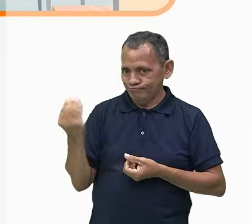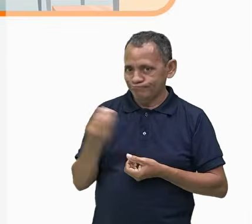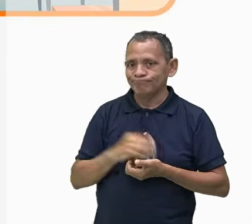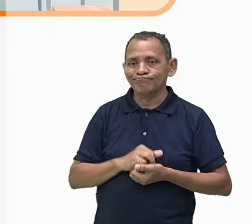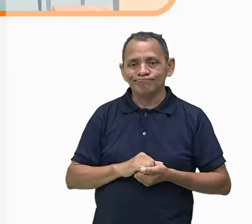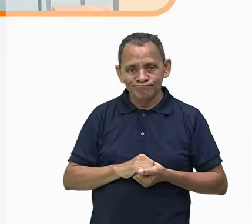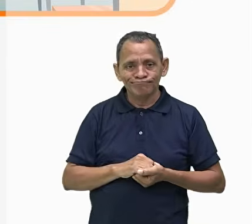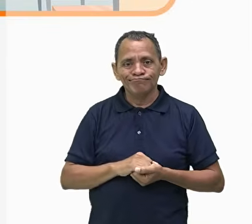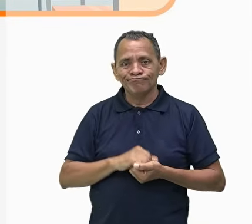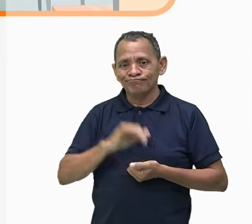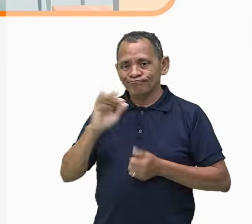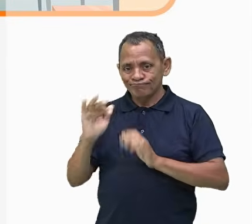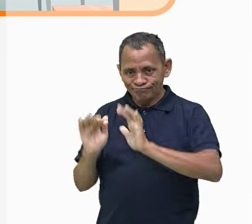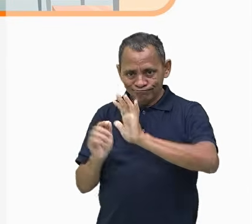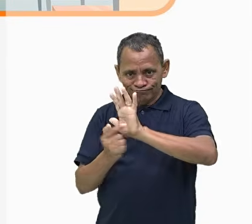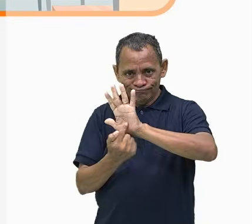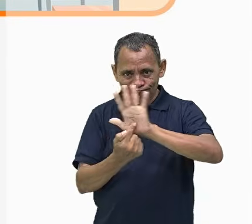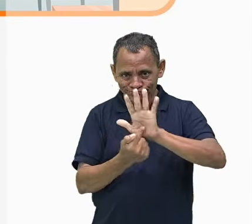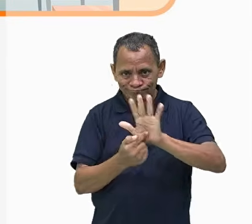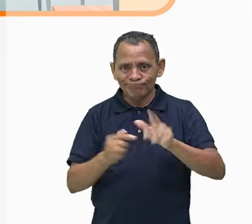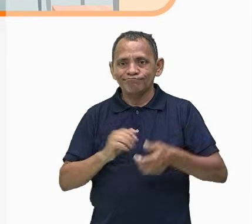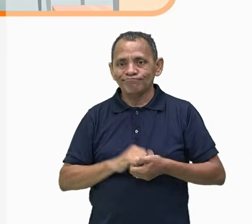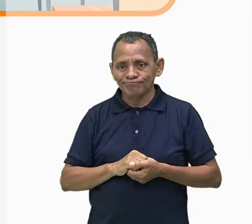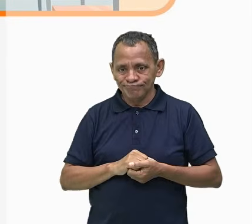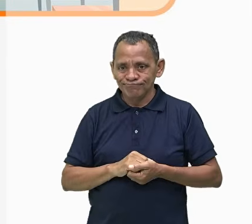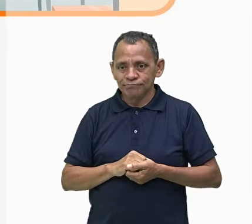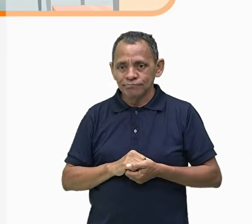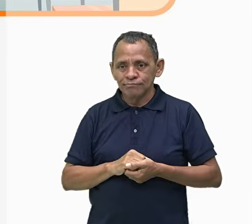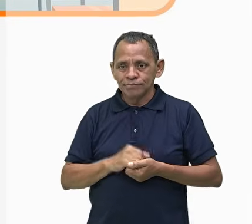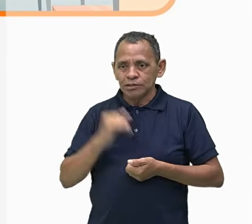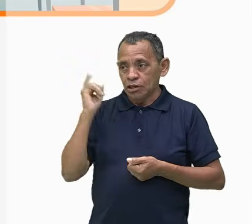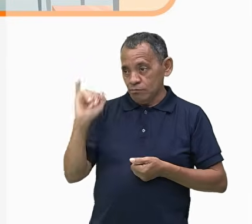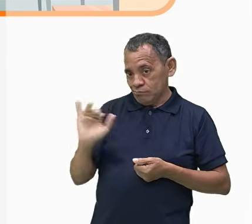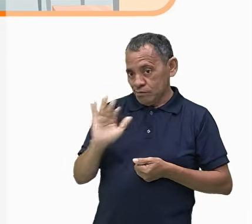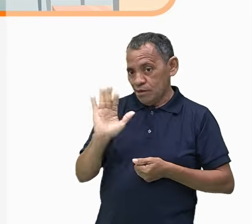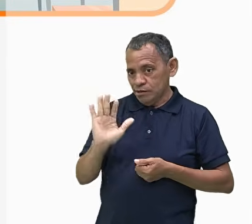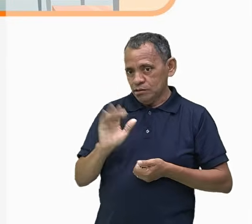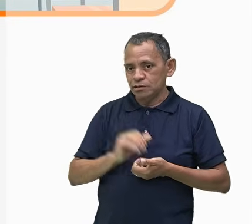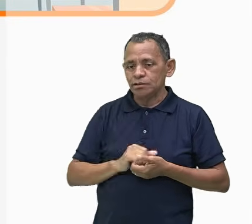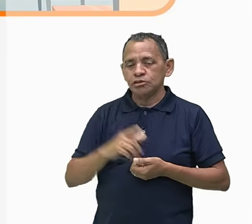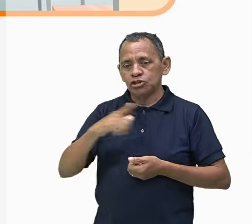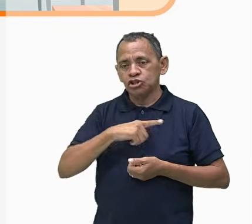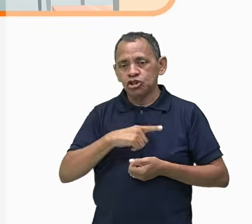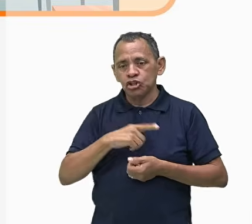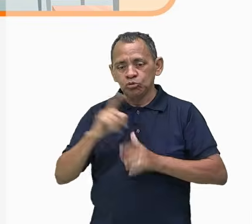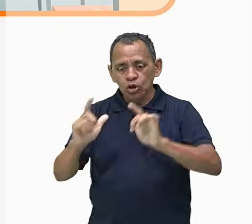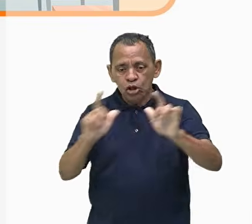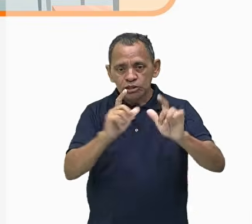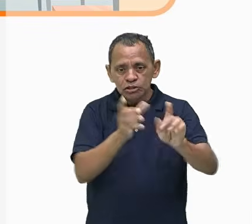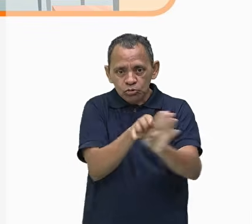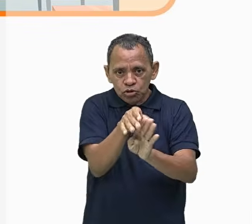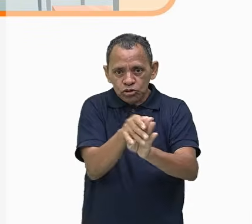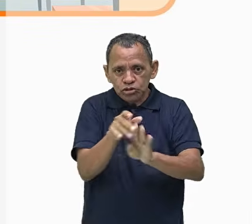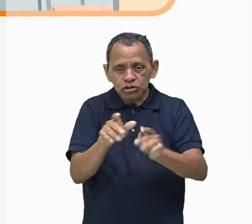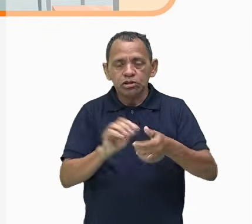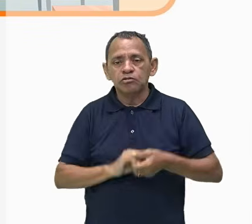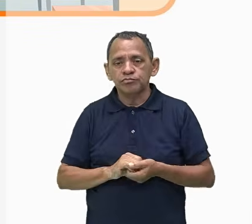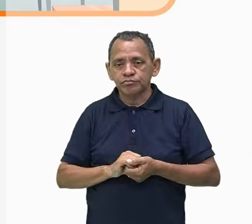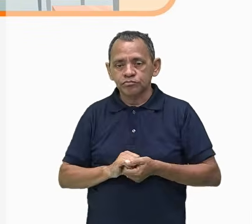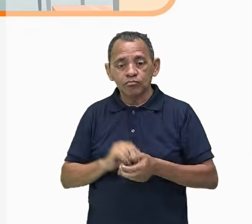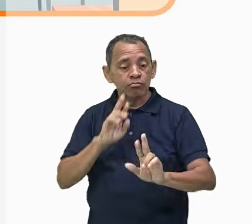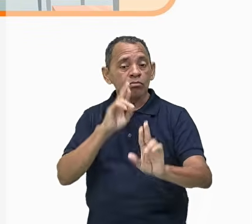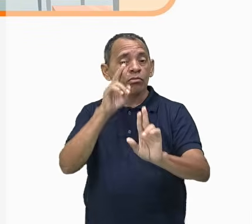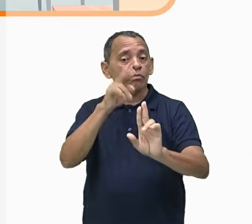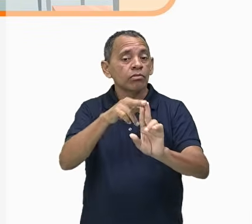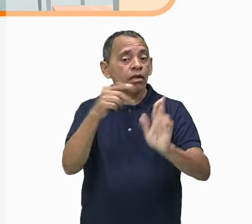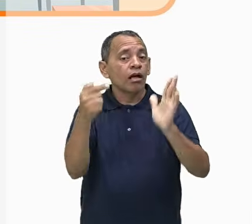né? Que realmente, para se ter uma localização, uma orientação, o ponto de referência também